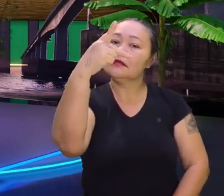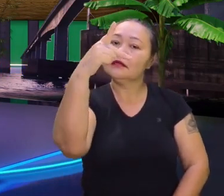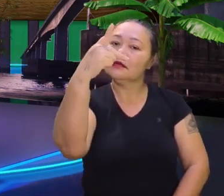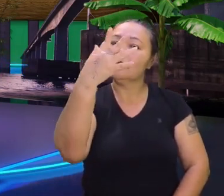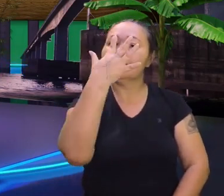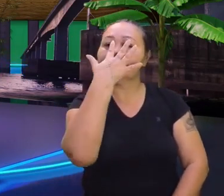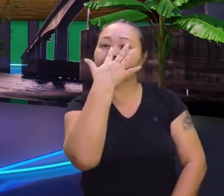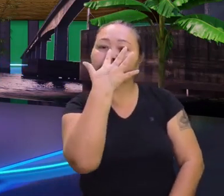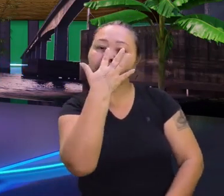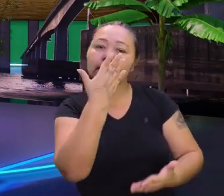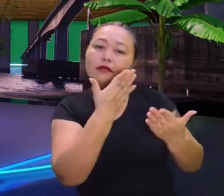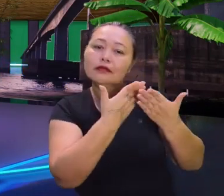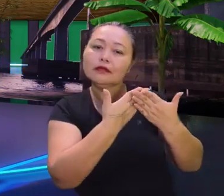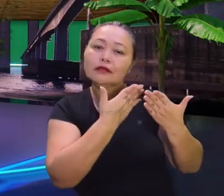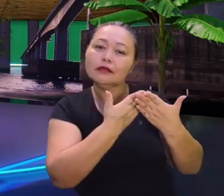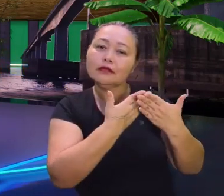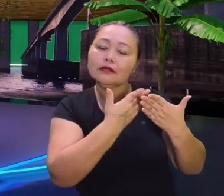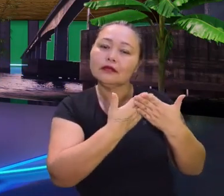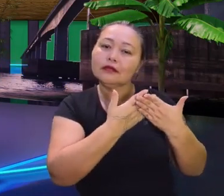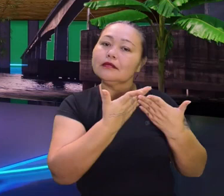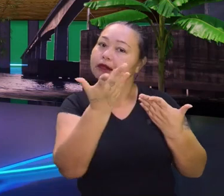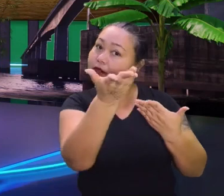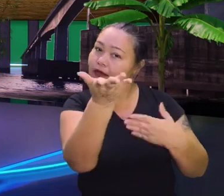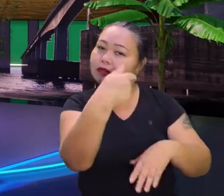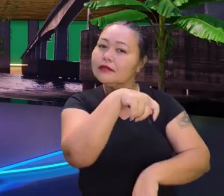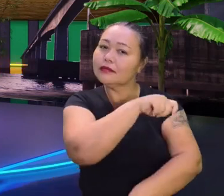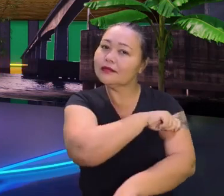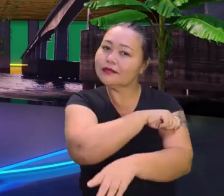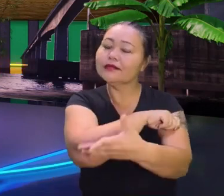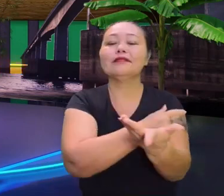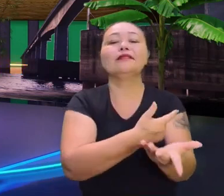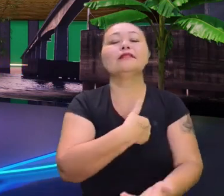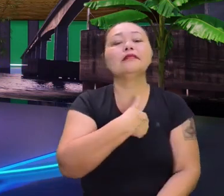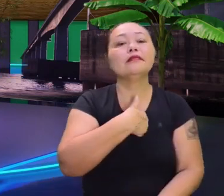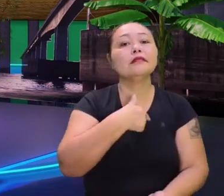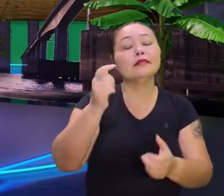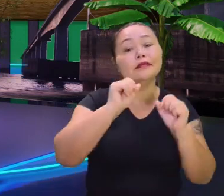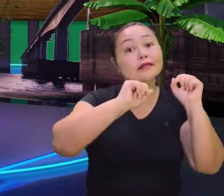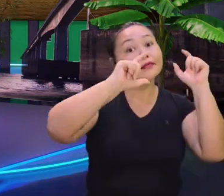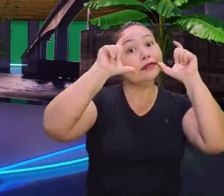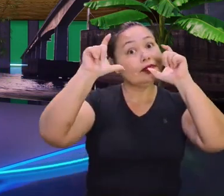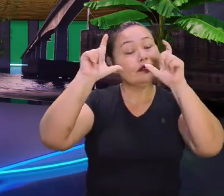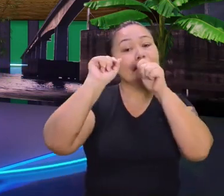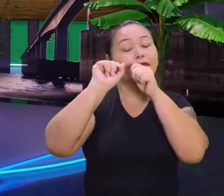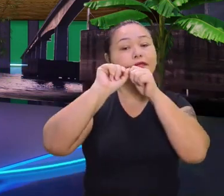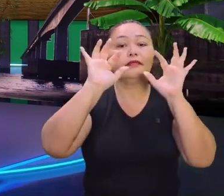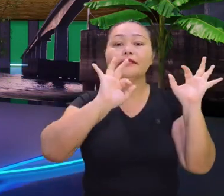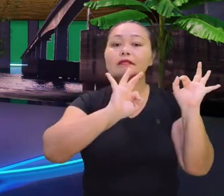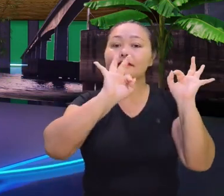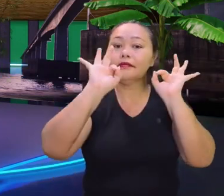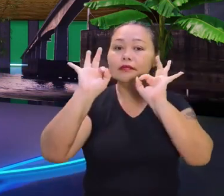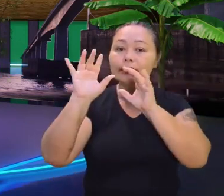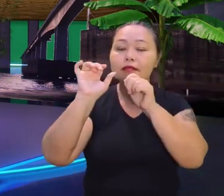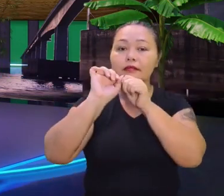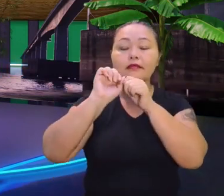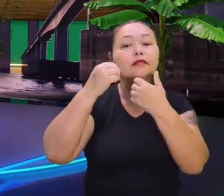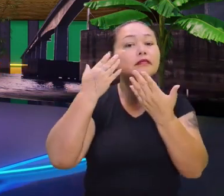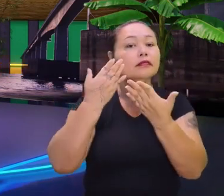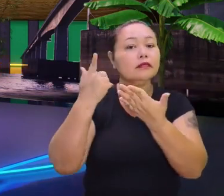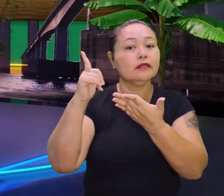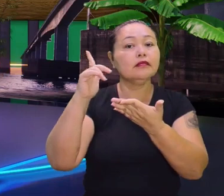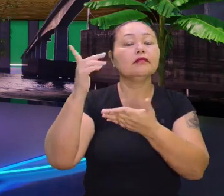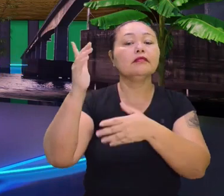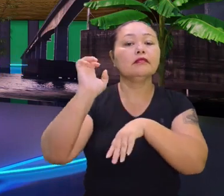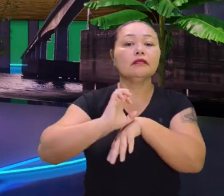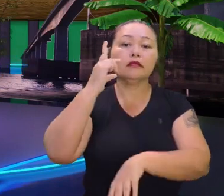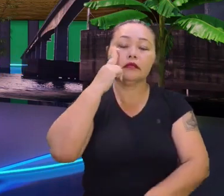vocês que estão assistindo aí nossa aula, querido estudante, beleza? Então fica de olho na aula de Geografia de Rondônia, porque a gente vai falar um pouquinho mais sobre